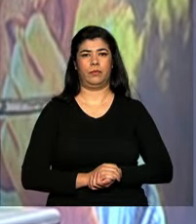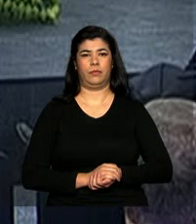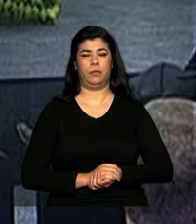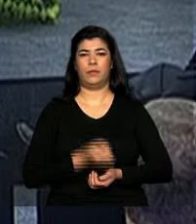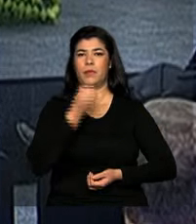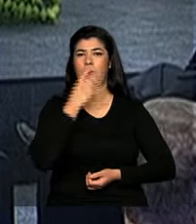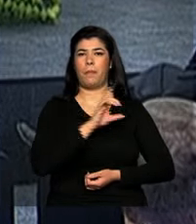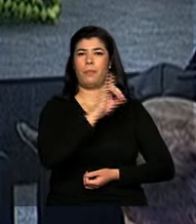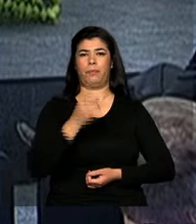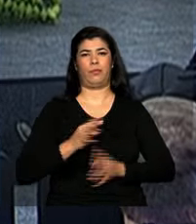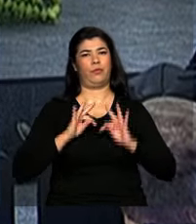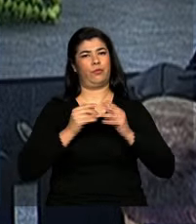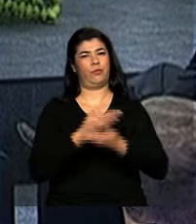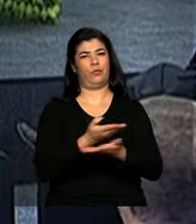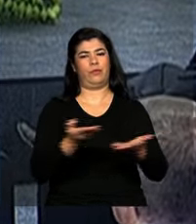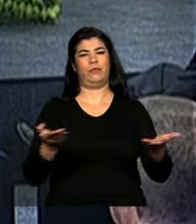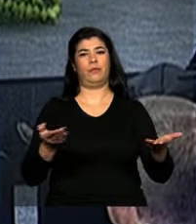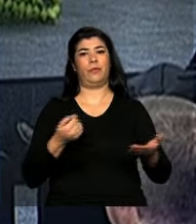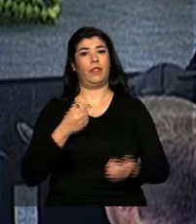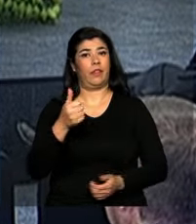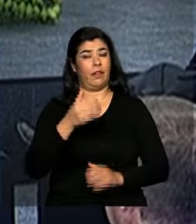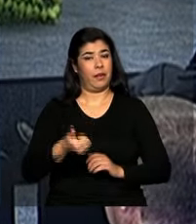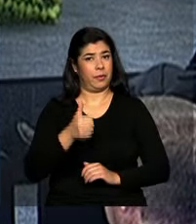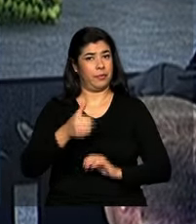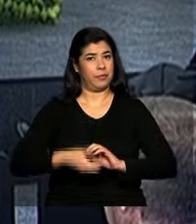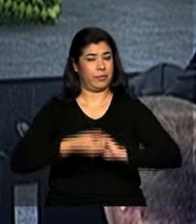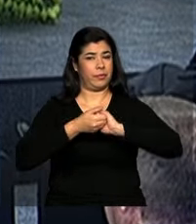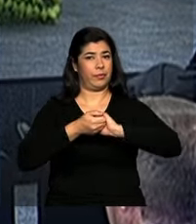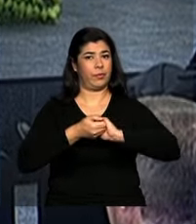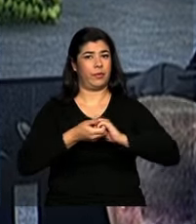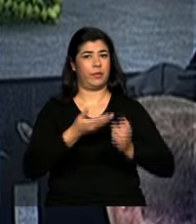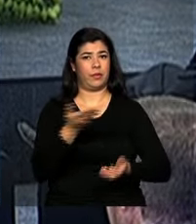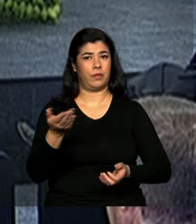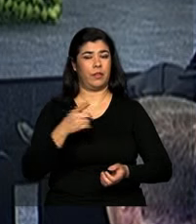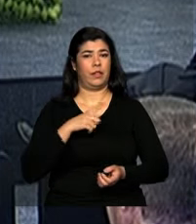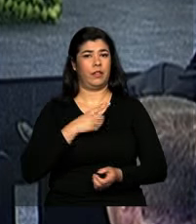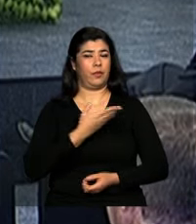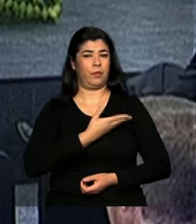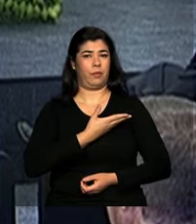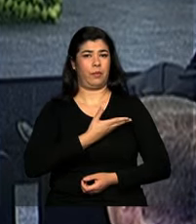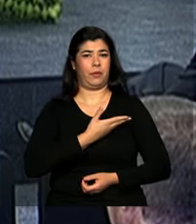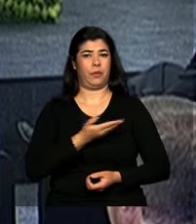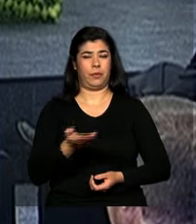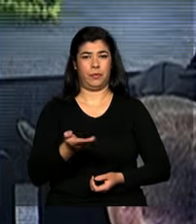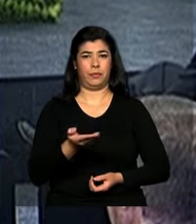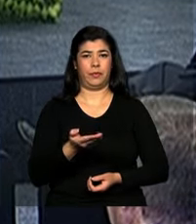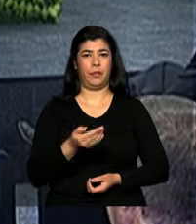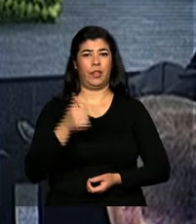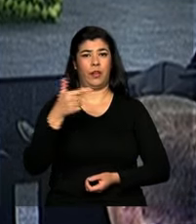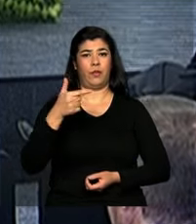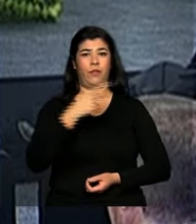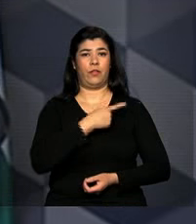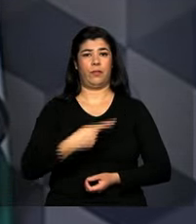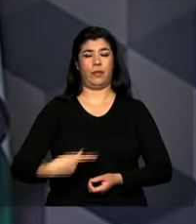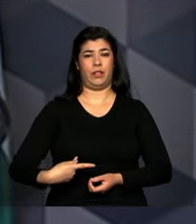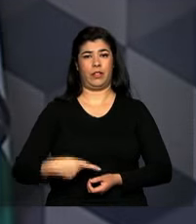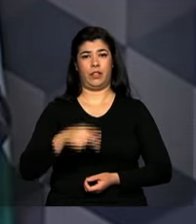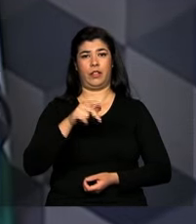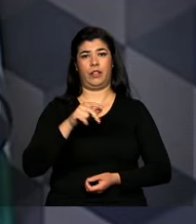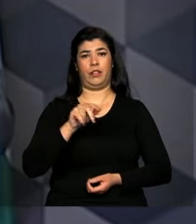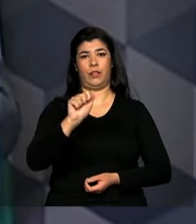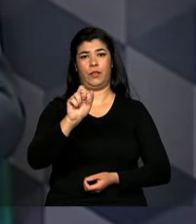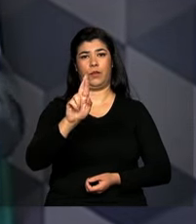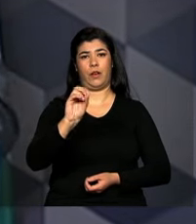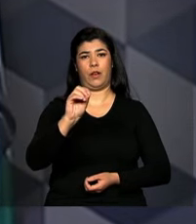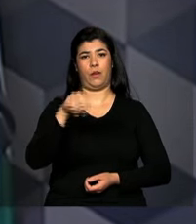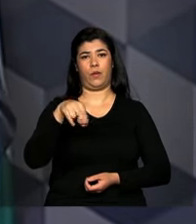Bom dia a todos. Gostaria de cumprimentar meu caro amigo, vice-presidente de agronegócio do Banco do Brasil,